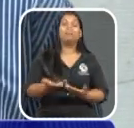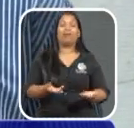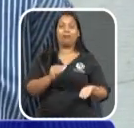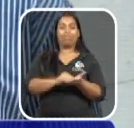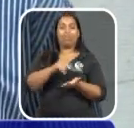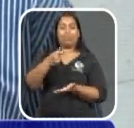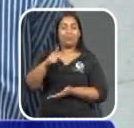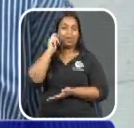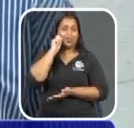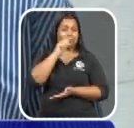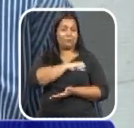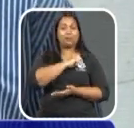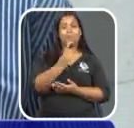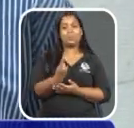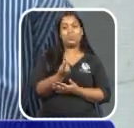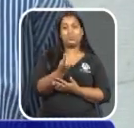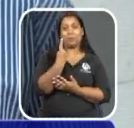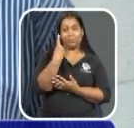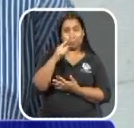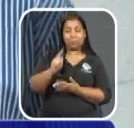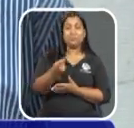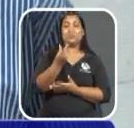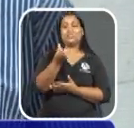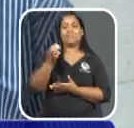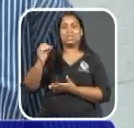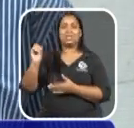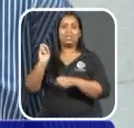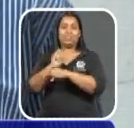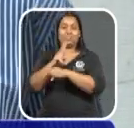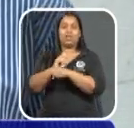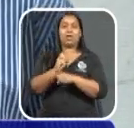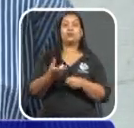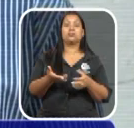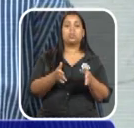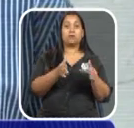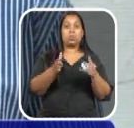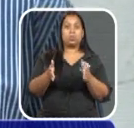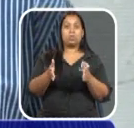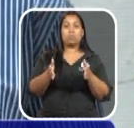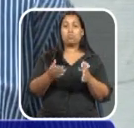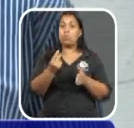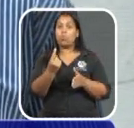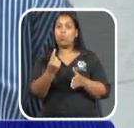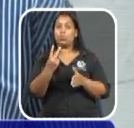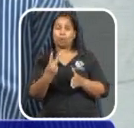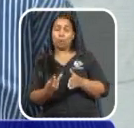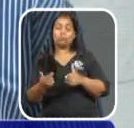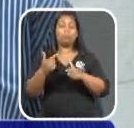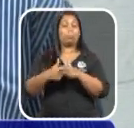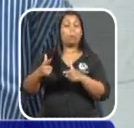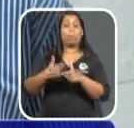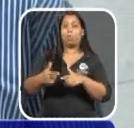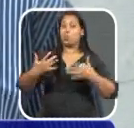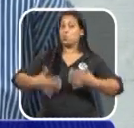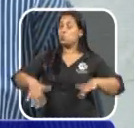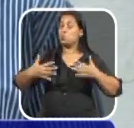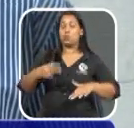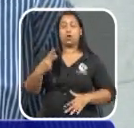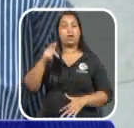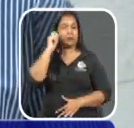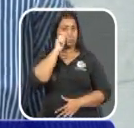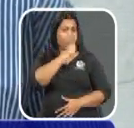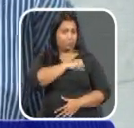José do Rio Preto de 1.600 vagas de berçário 1 e 2. Isso vem causando grandes problemas à sociedade